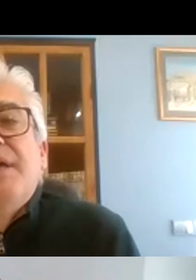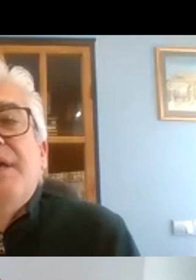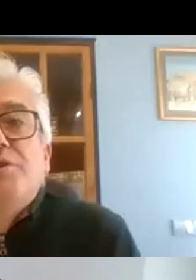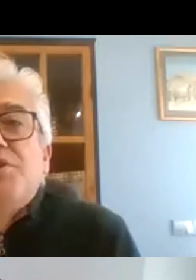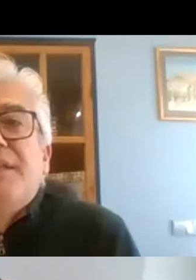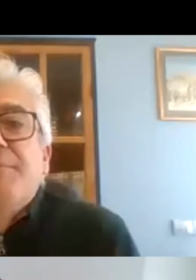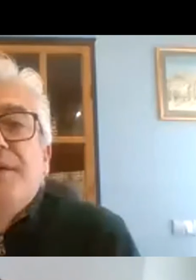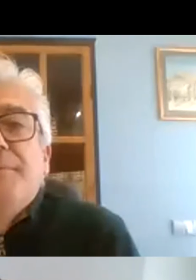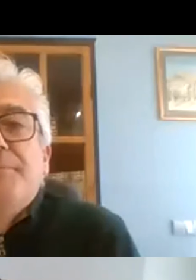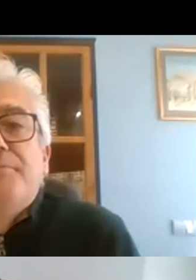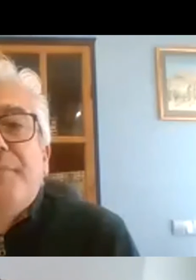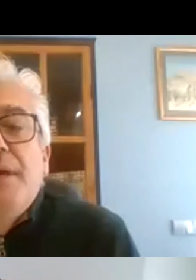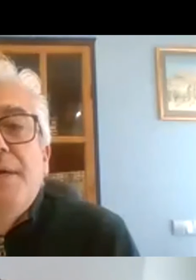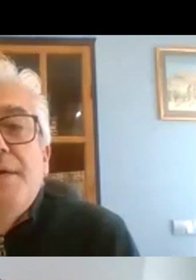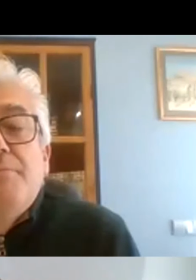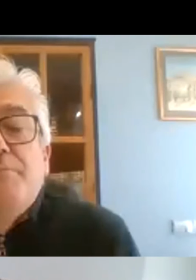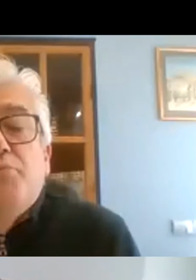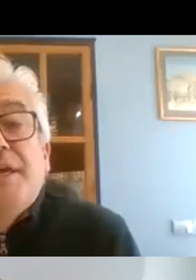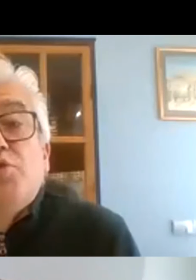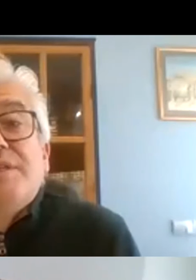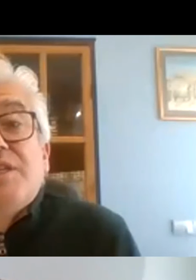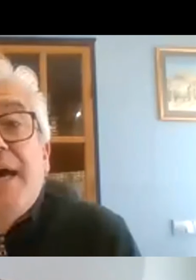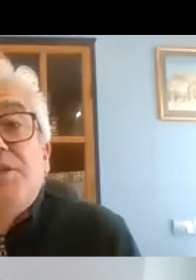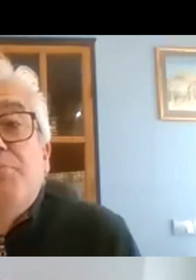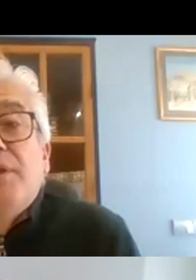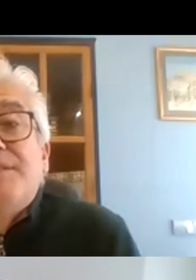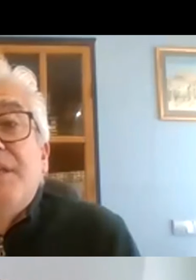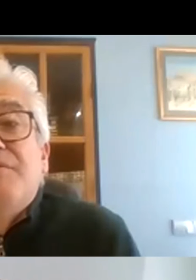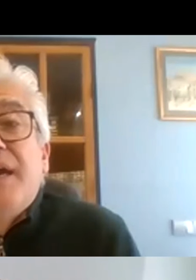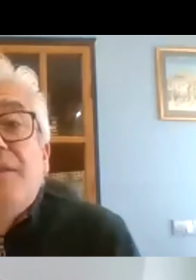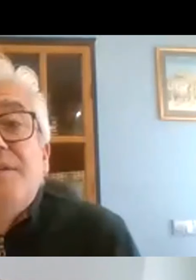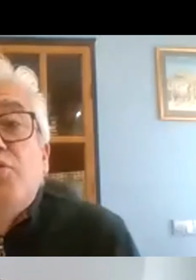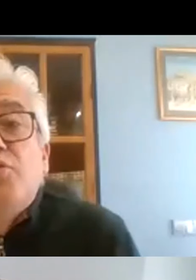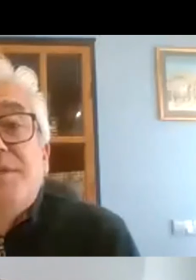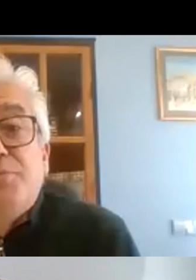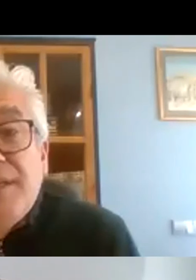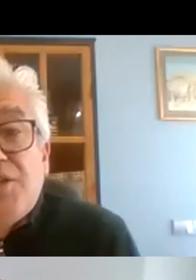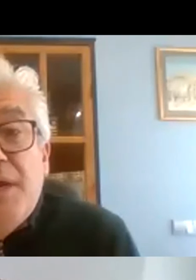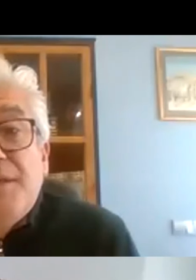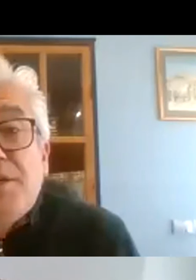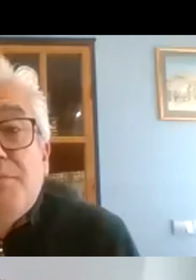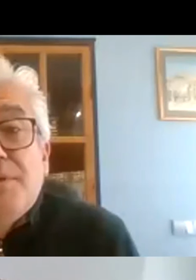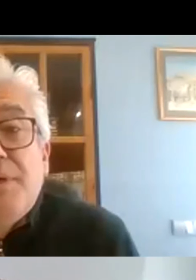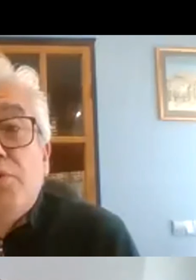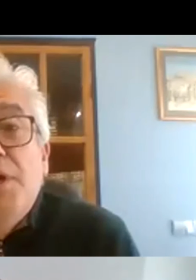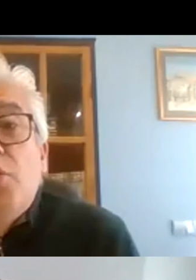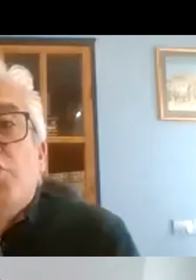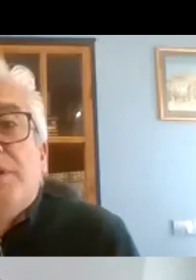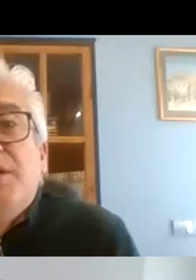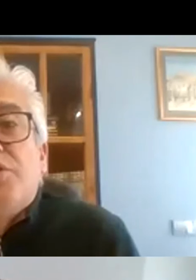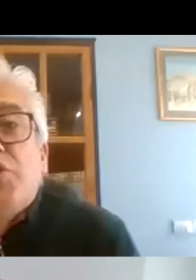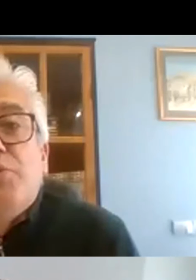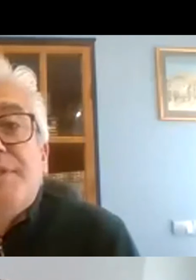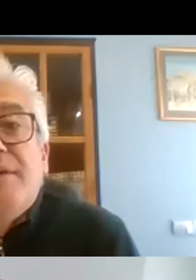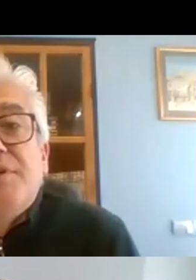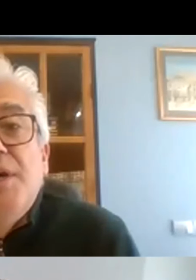dos laboratórios de genética médica. Porém, as doenças raras podem ser identificadas em todas as especialidades médicas, como sabemos, cujos clínicos